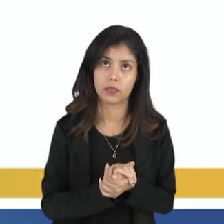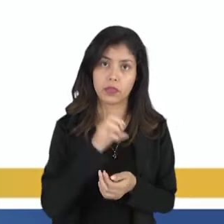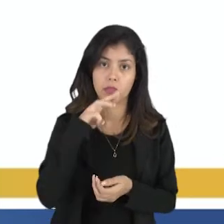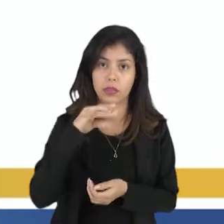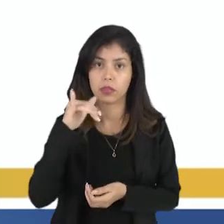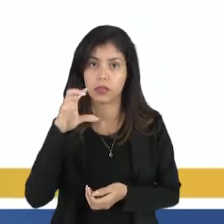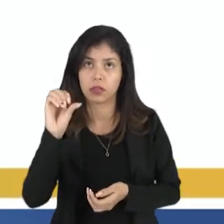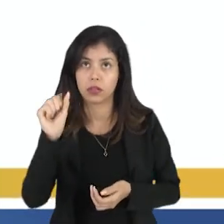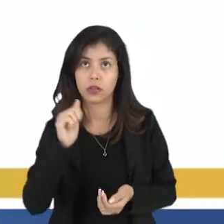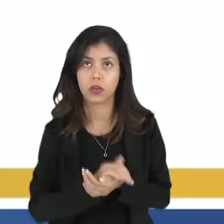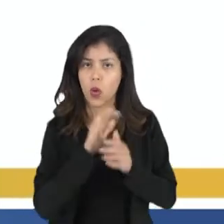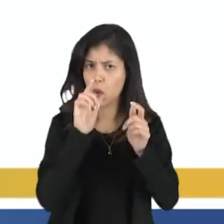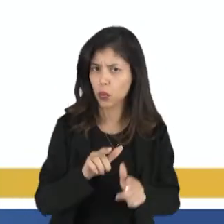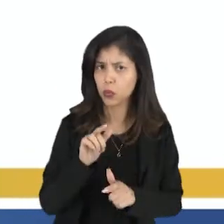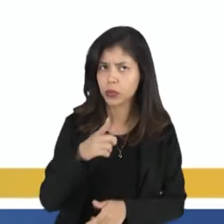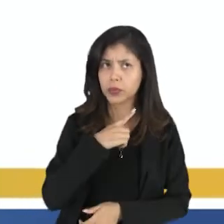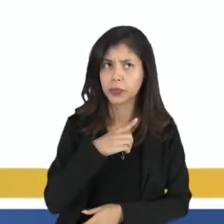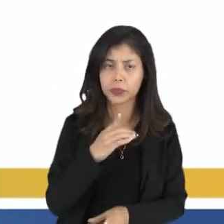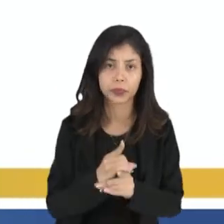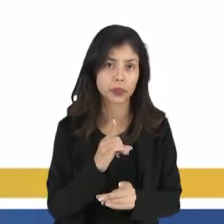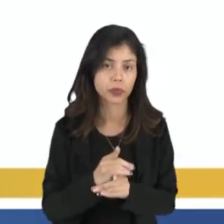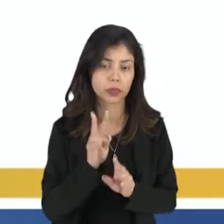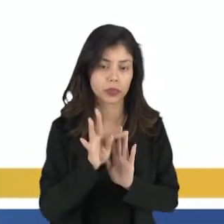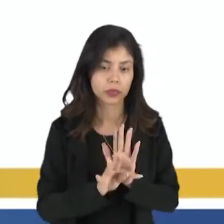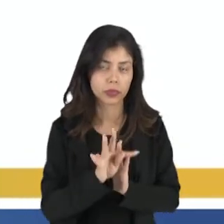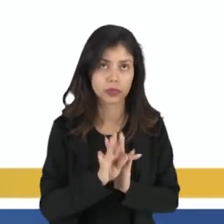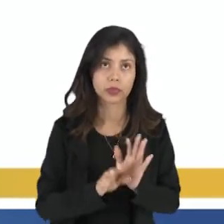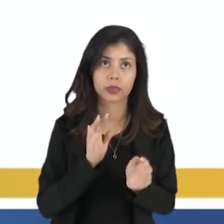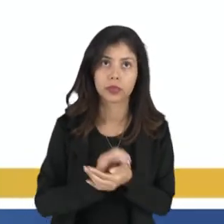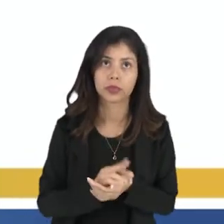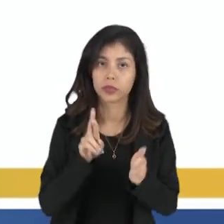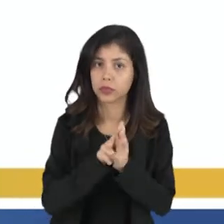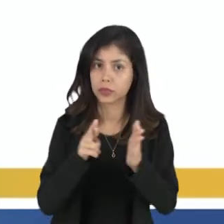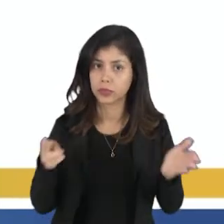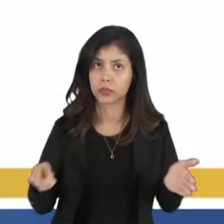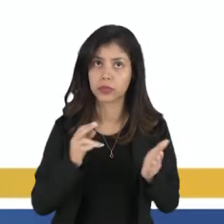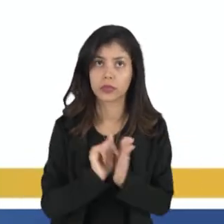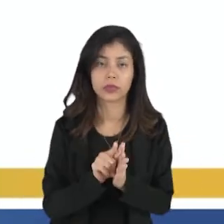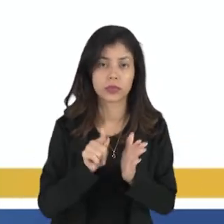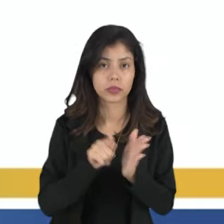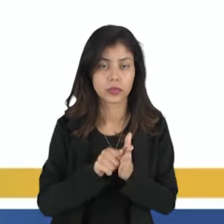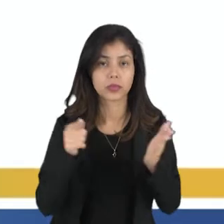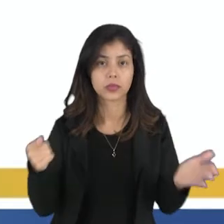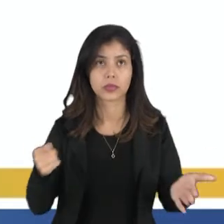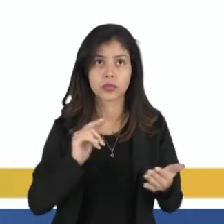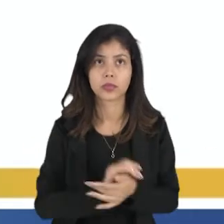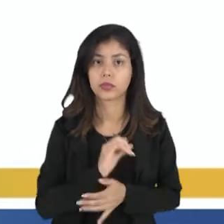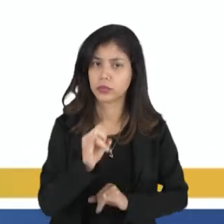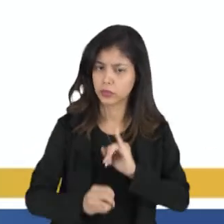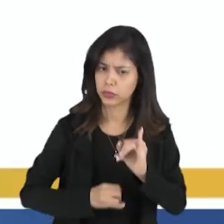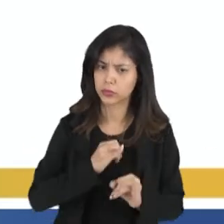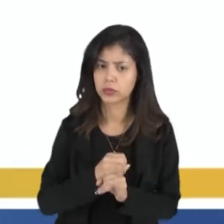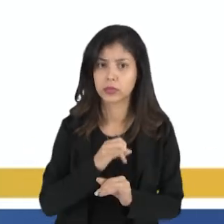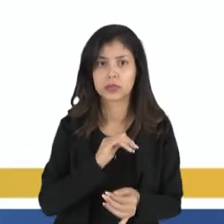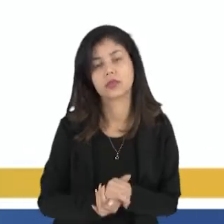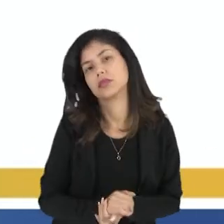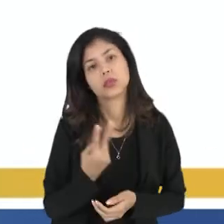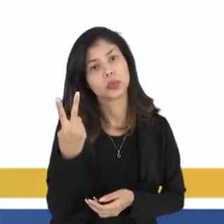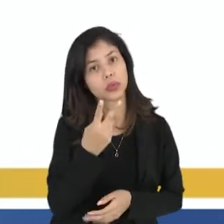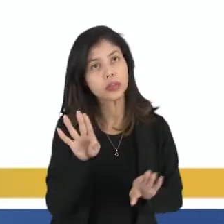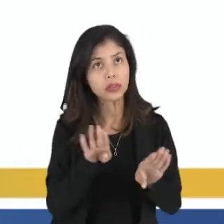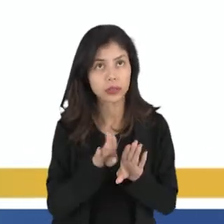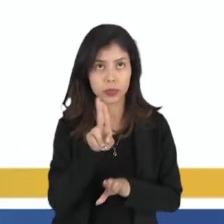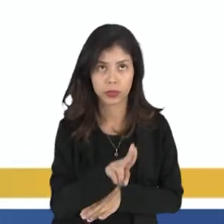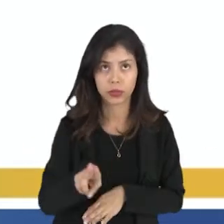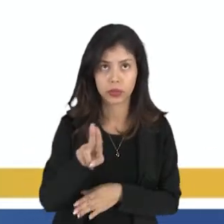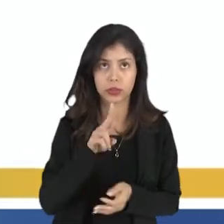meios onde nós encontramos esses textos, em revistas, jornais e na internet. Tá? Ambos também